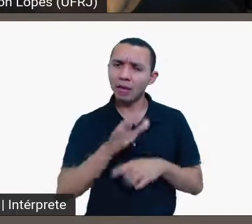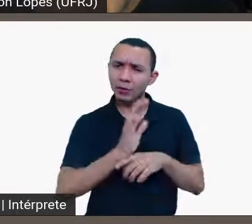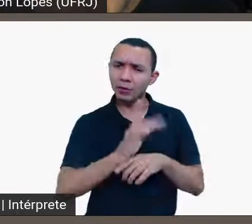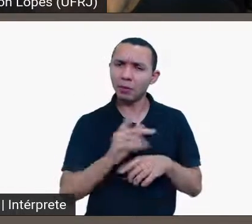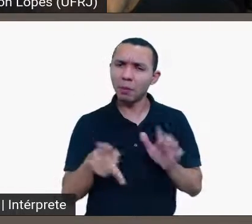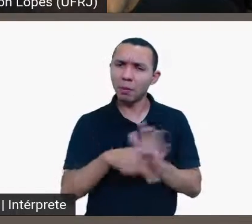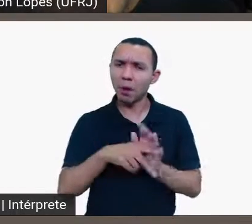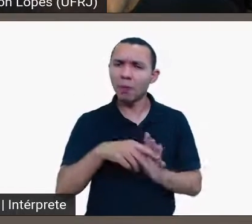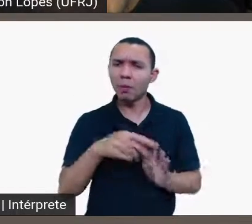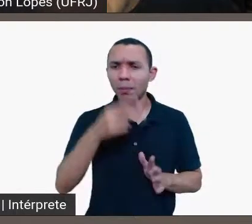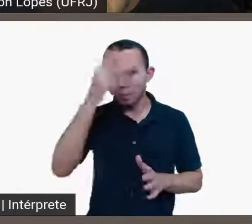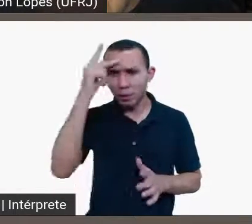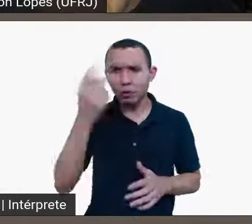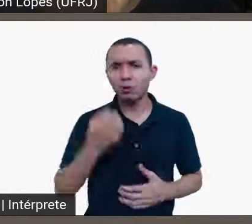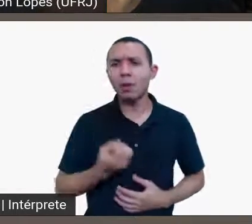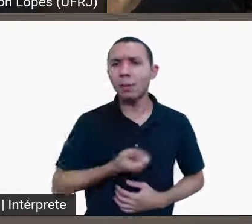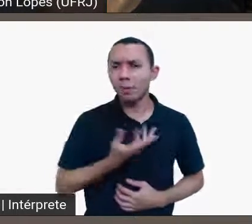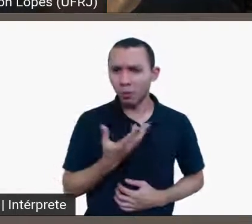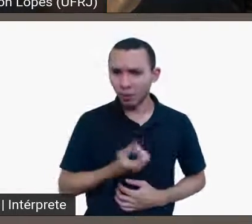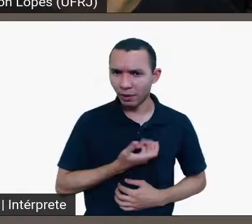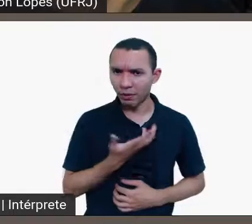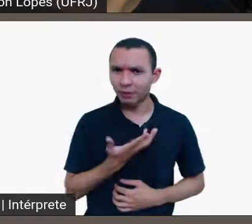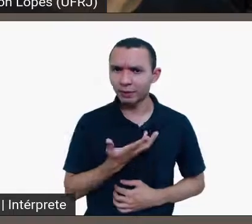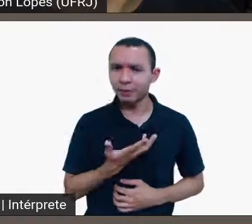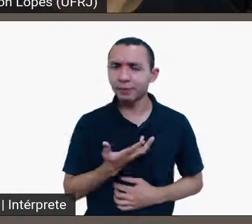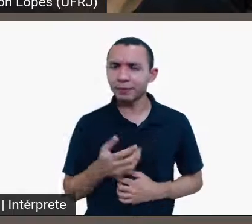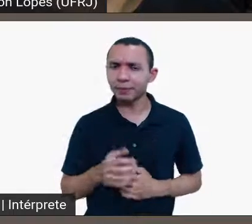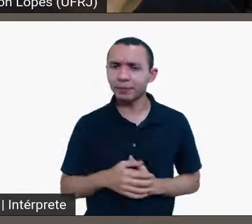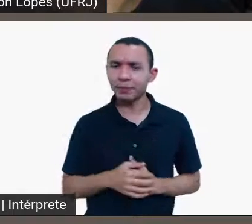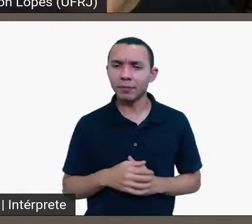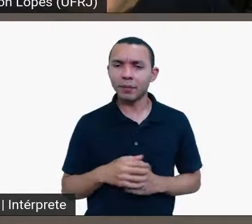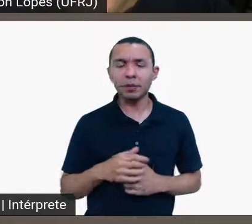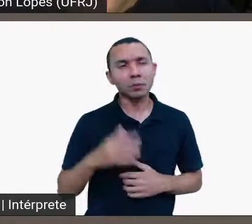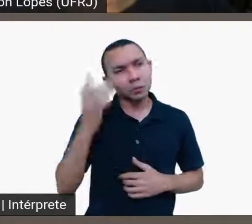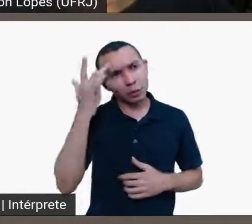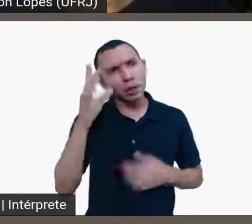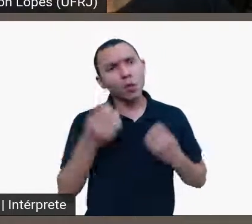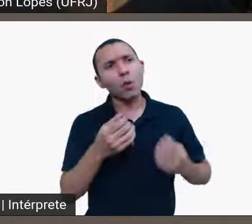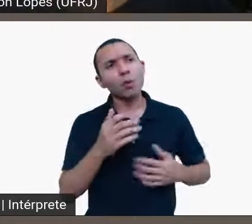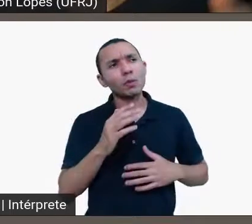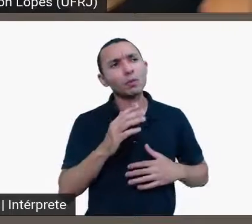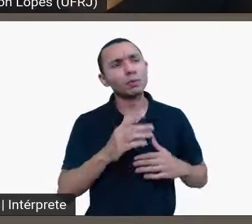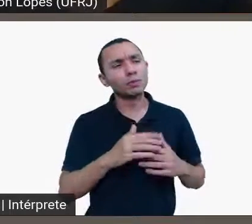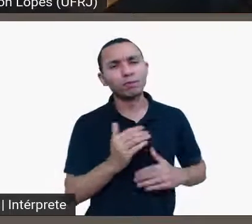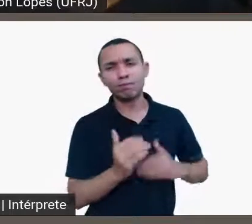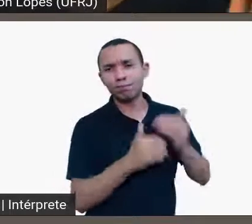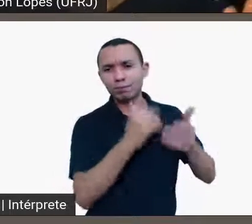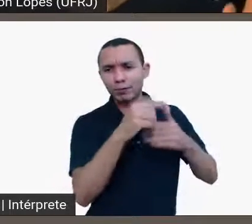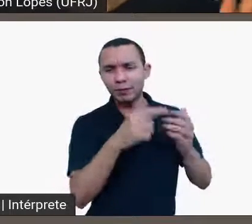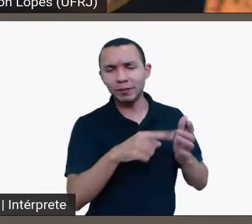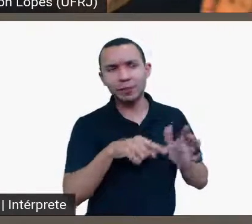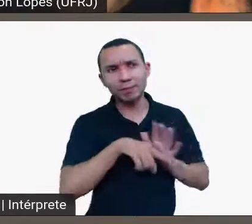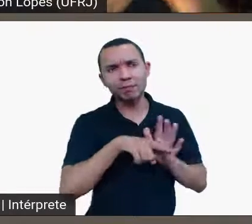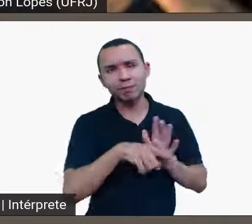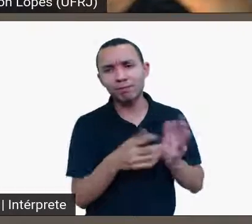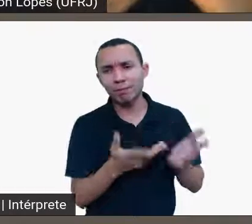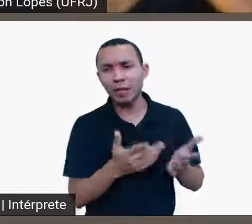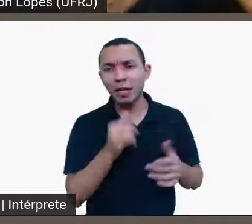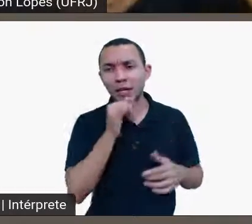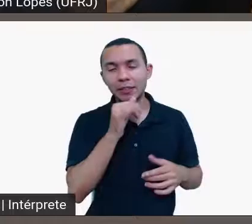poeta. Eu não sei exatamente como é que você desenvolveria isso, mas se é para dizer que ele está numa linhagem de um